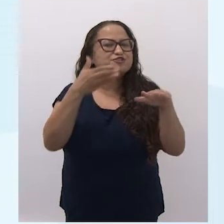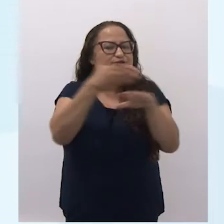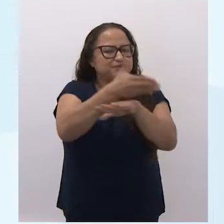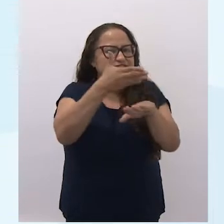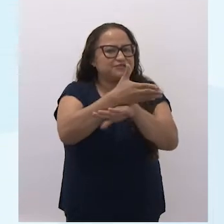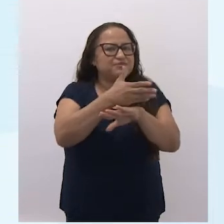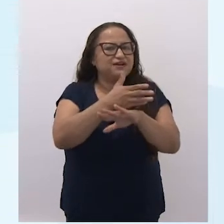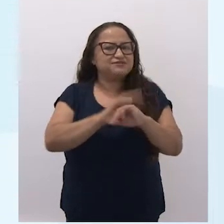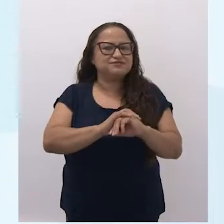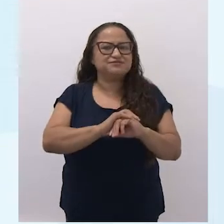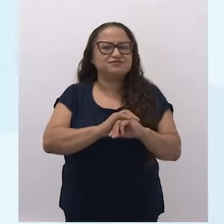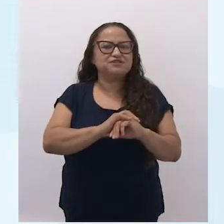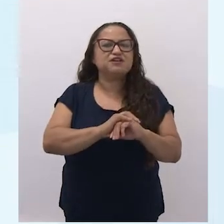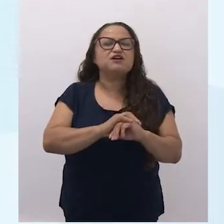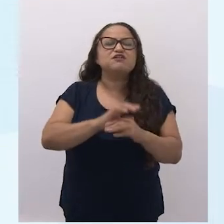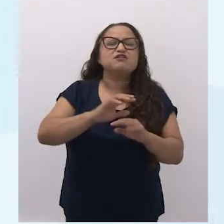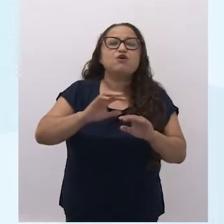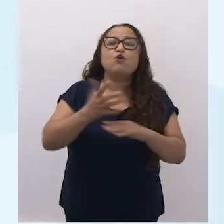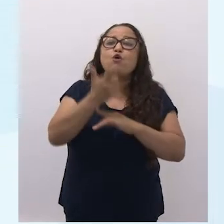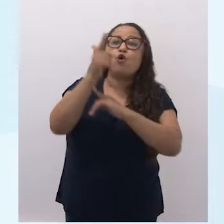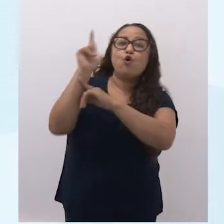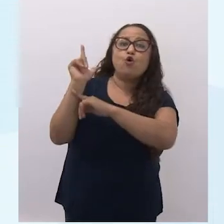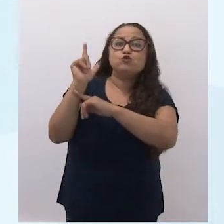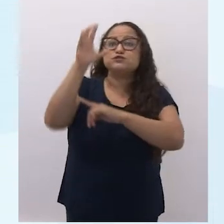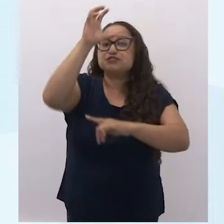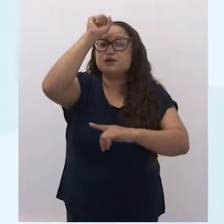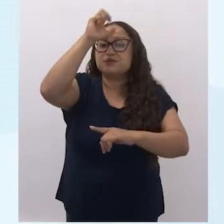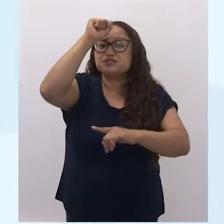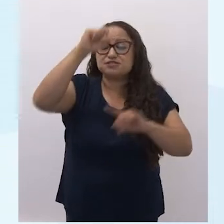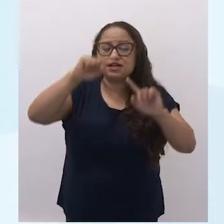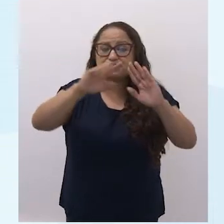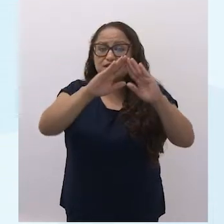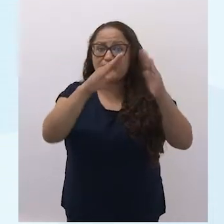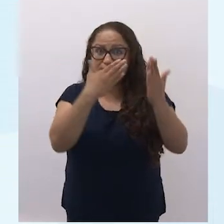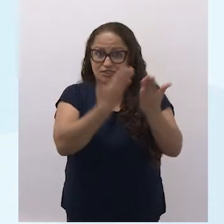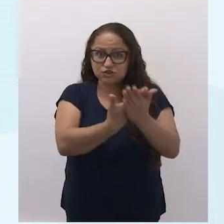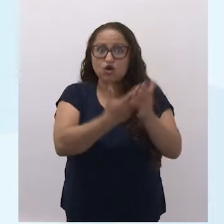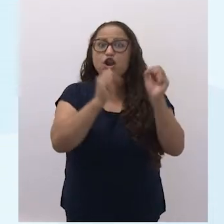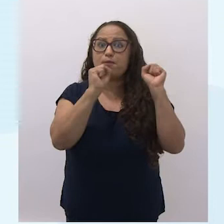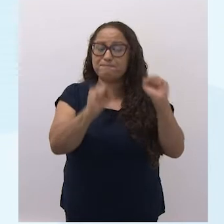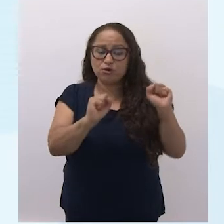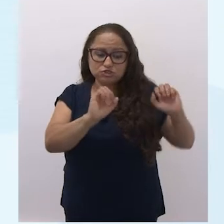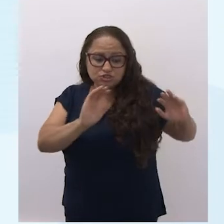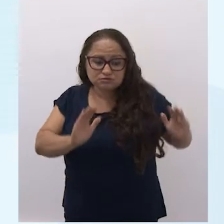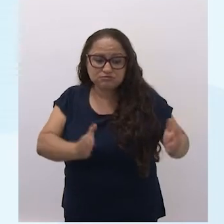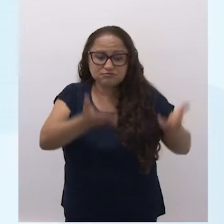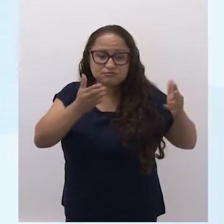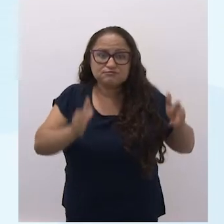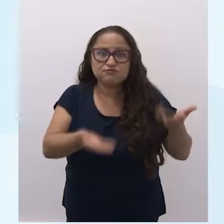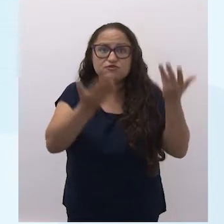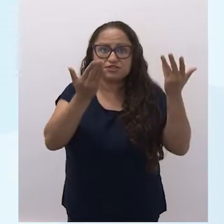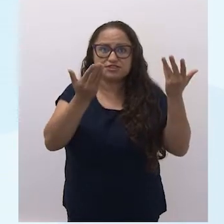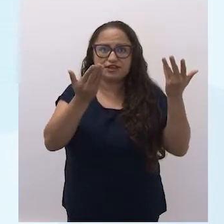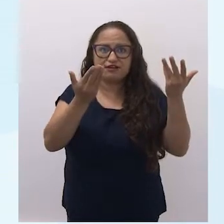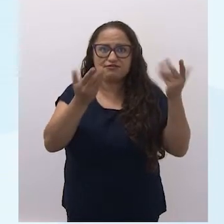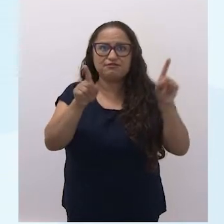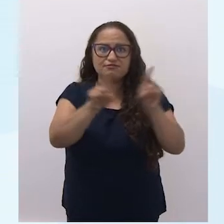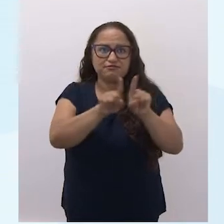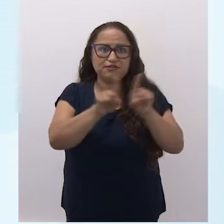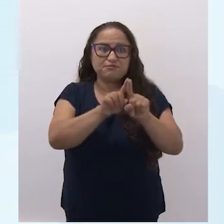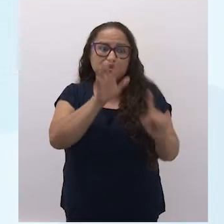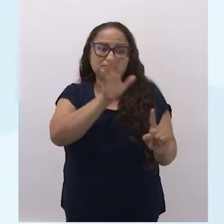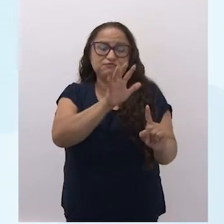espaços, quais outras aprendizagens o espaço escolar, a escola, pode proporcionar aos